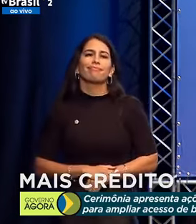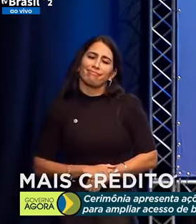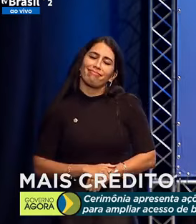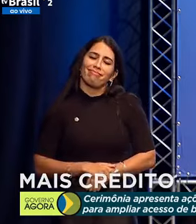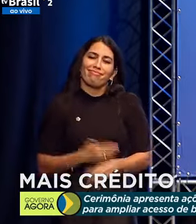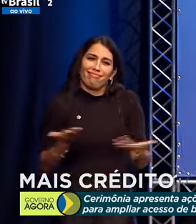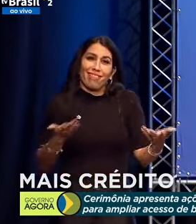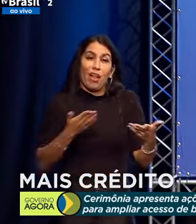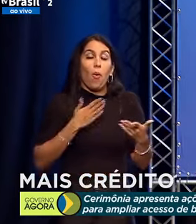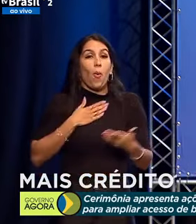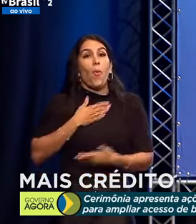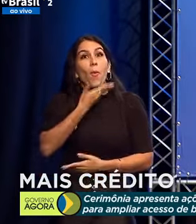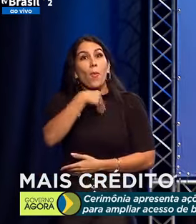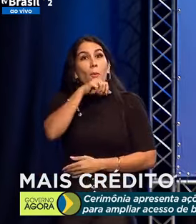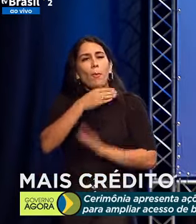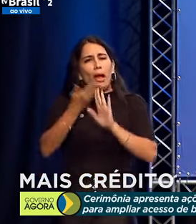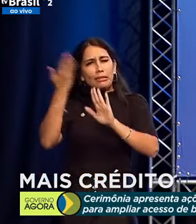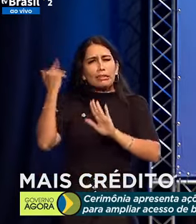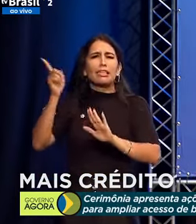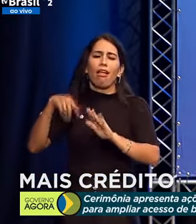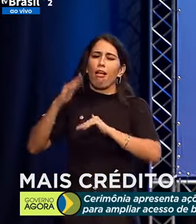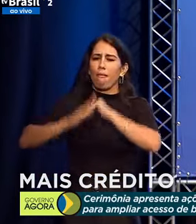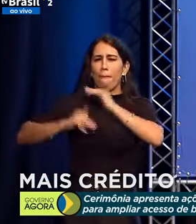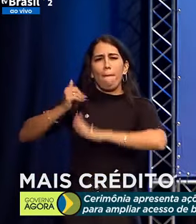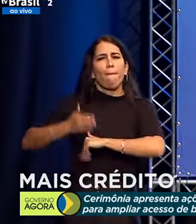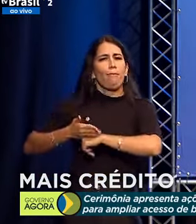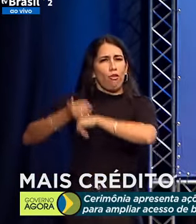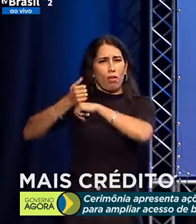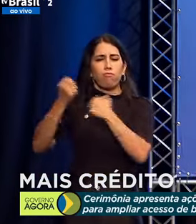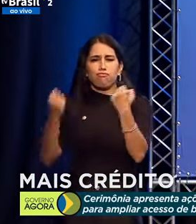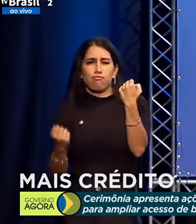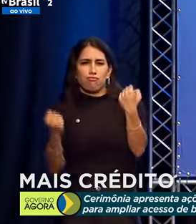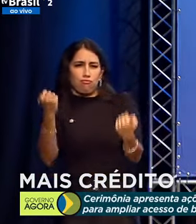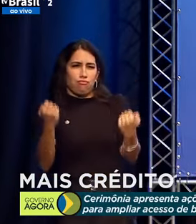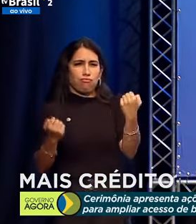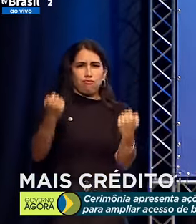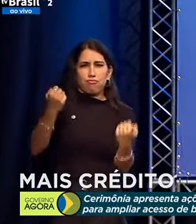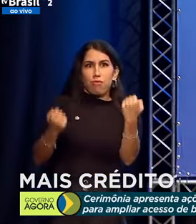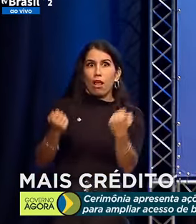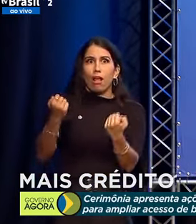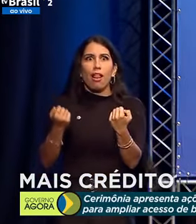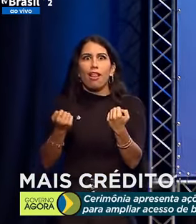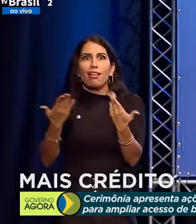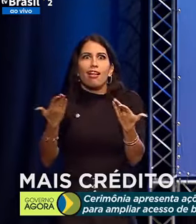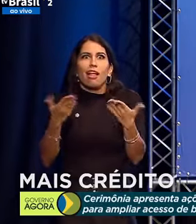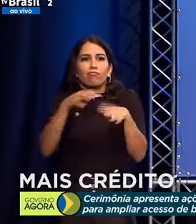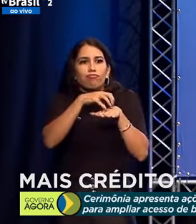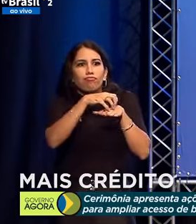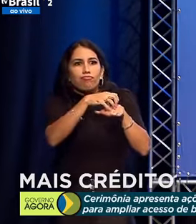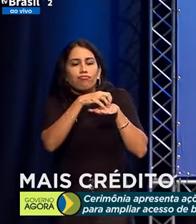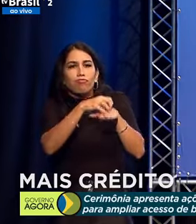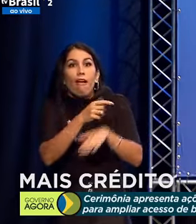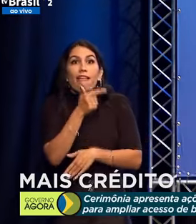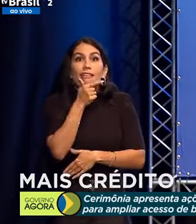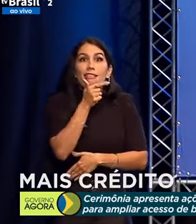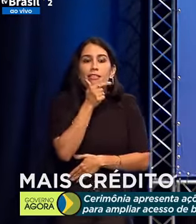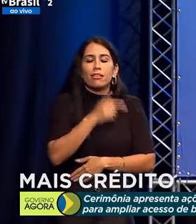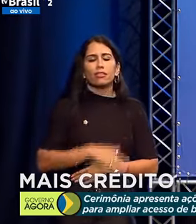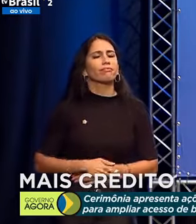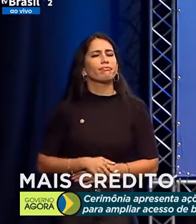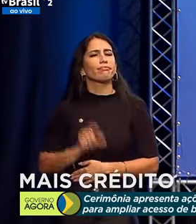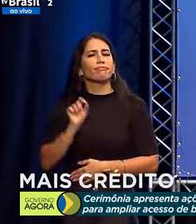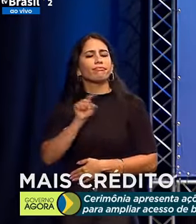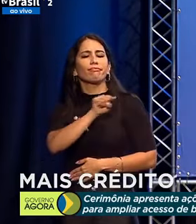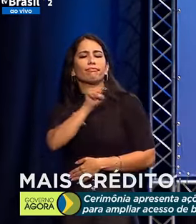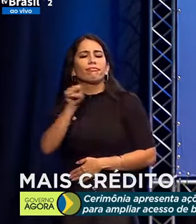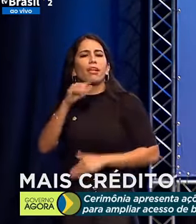meu pai transportava queijo pelo Brasil inteiro. O que acontece no caminhoneiro? O grosso